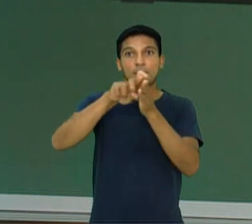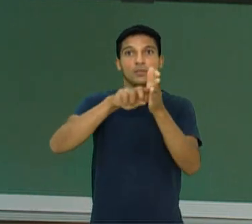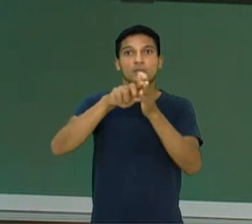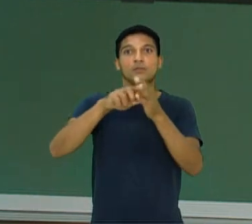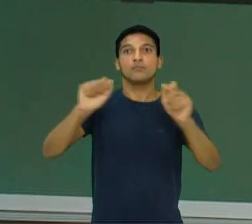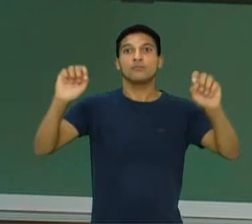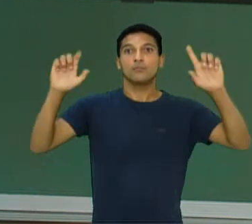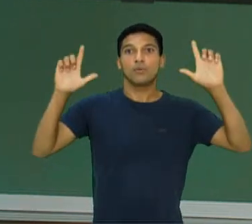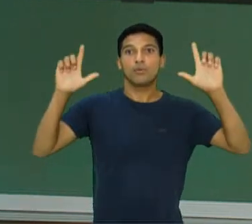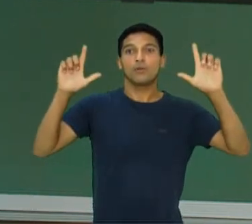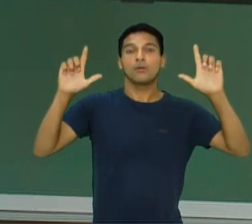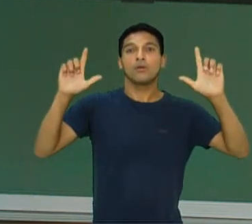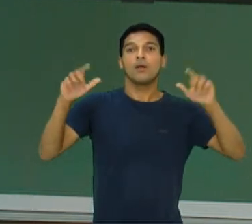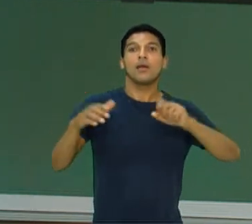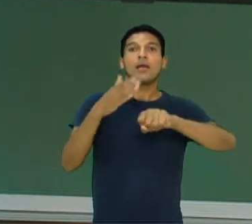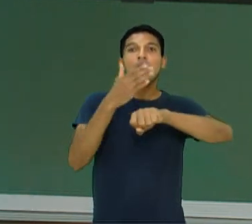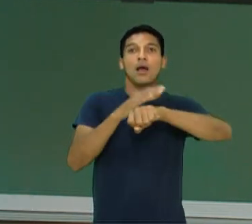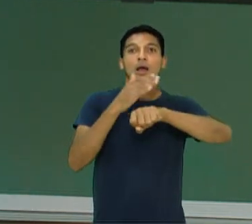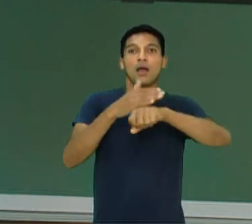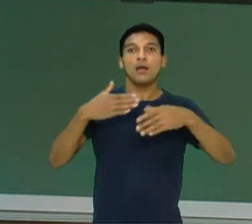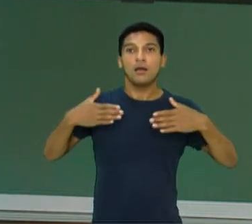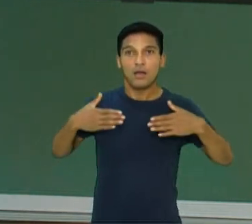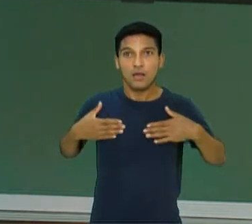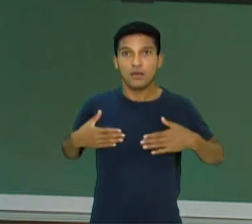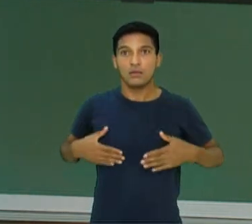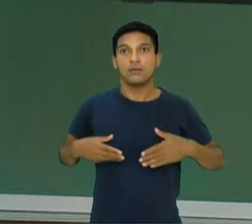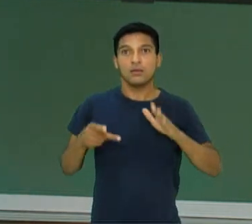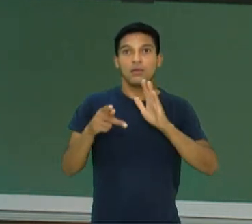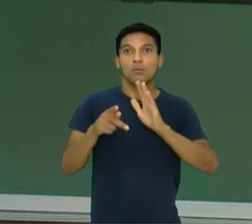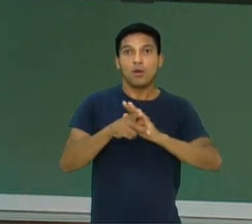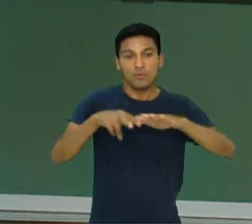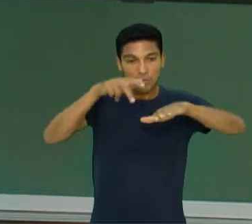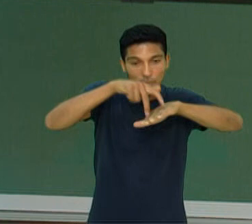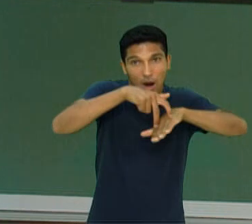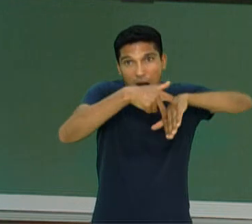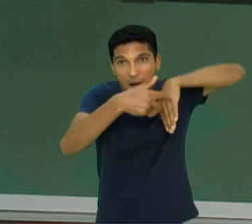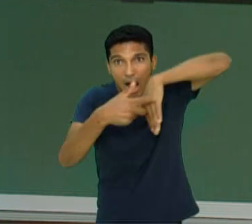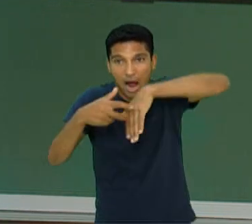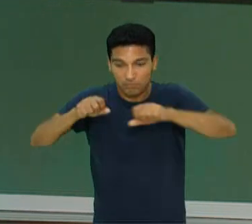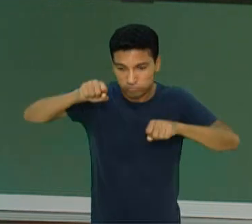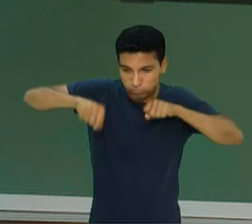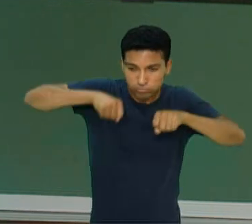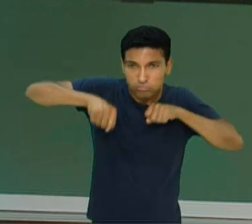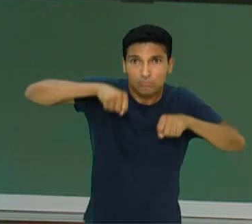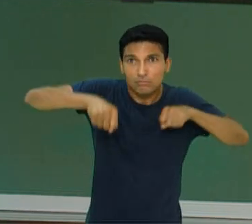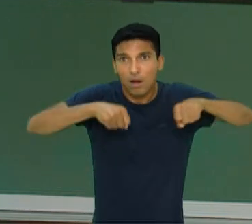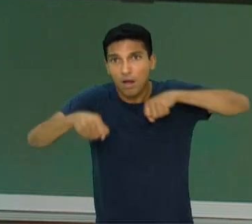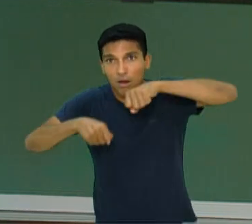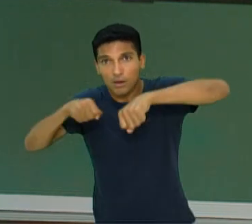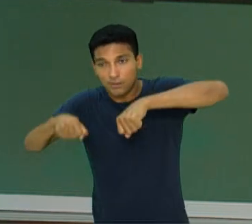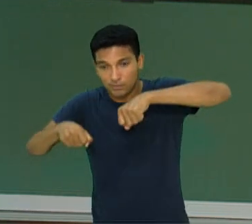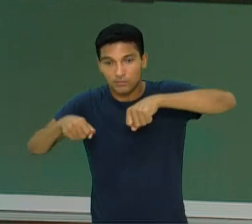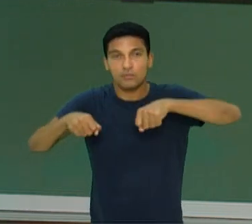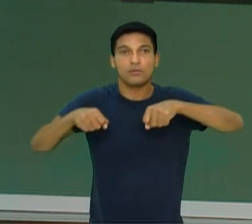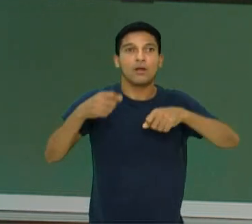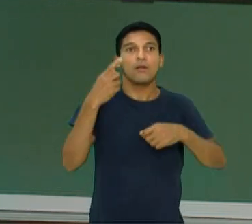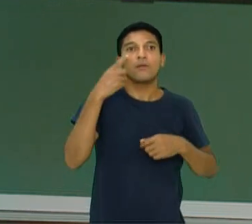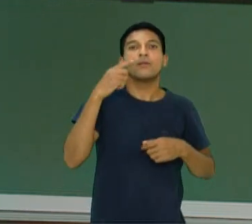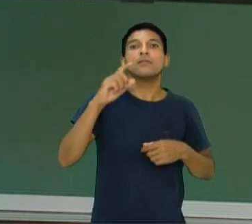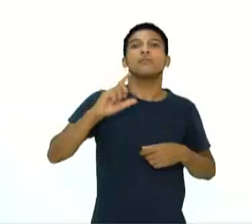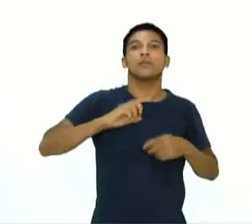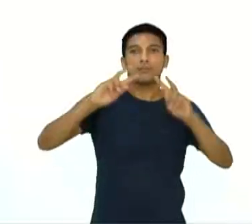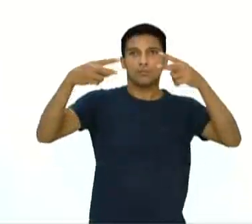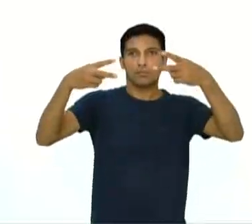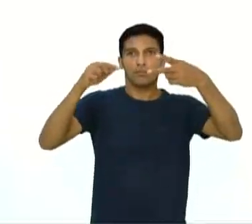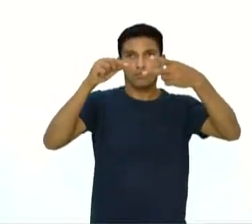são essas práticas corporais de aventura, essas atividades de aventura, eu coloquei aqui 3 videozinhos